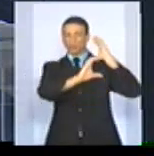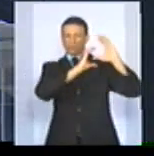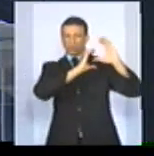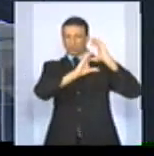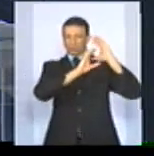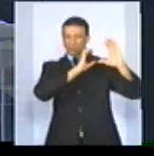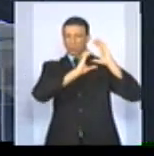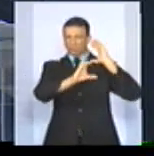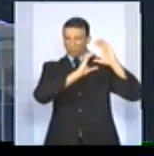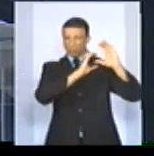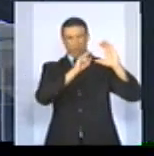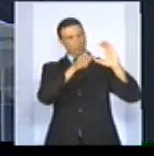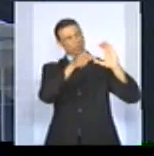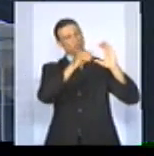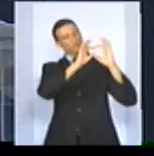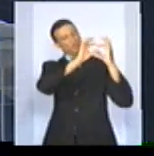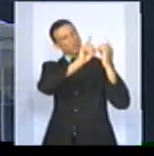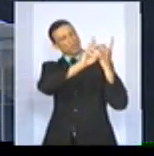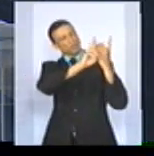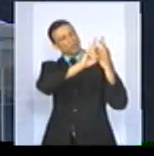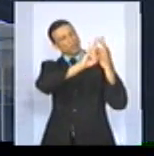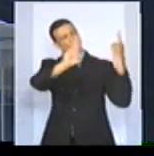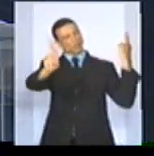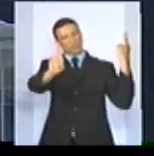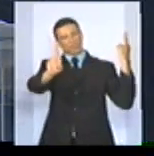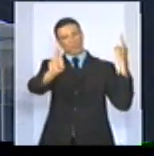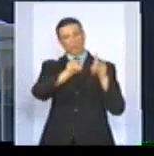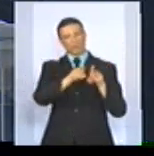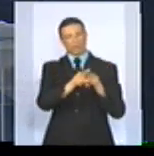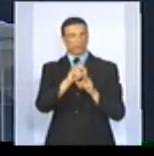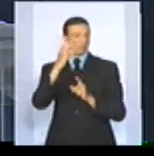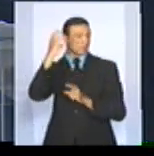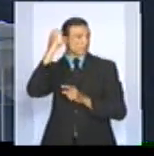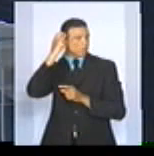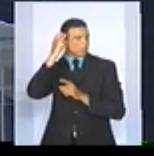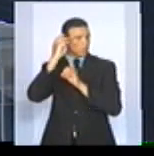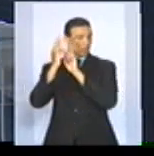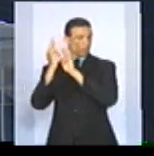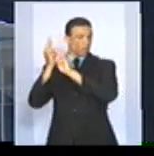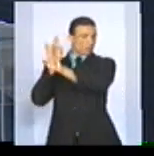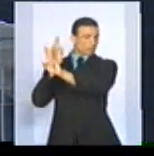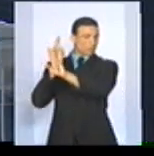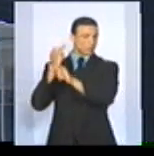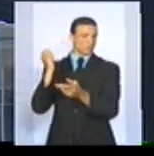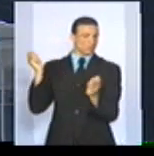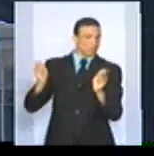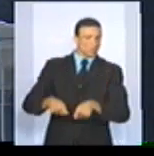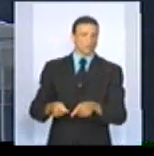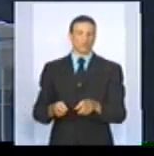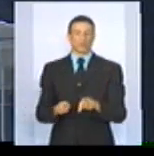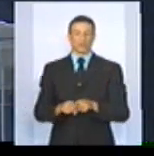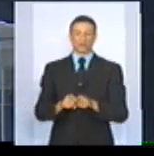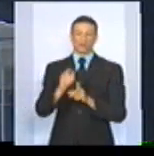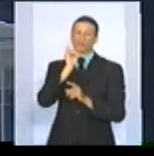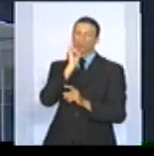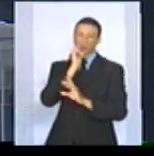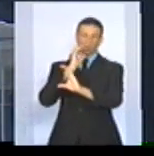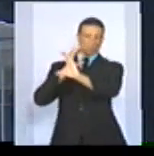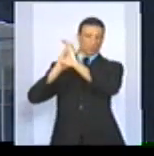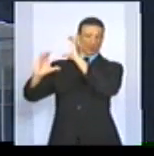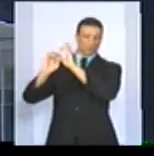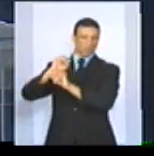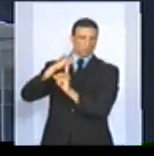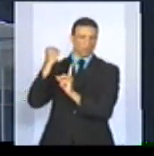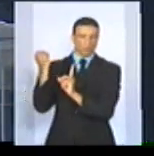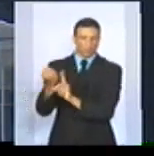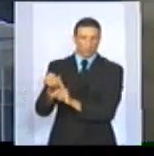que é o transporte de sinal, e radiodifusão, que é a produção e veiculação de conteúdo. Nesse aspecto, a comunicação social eletrônica